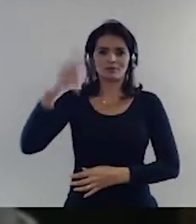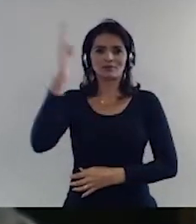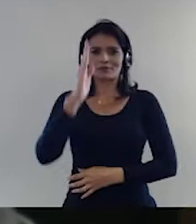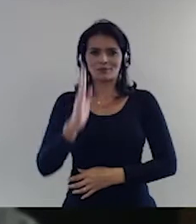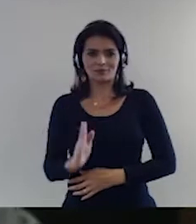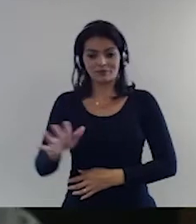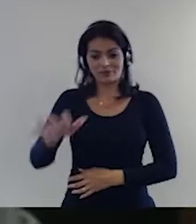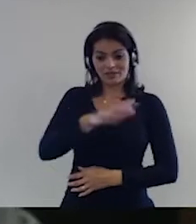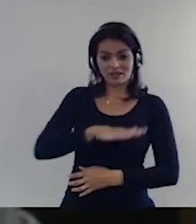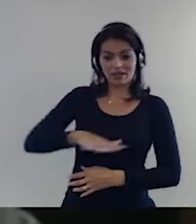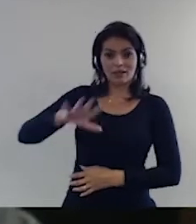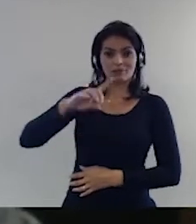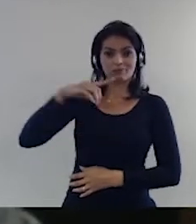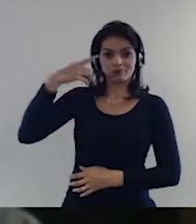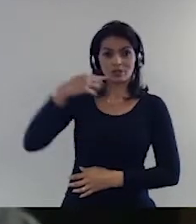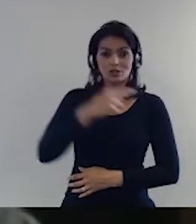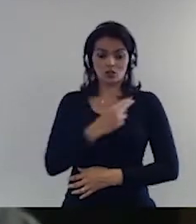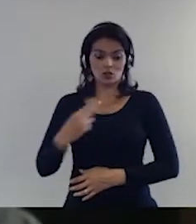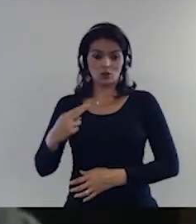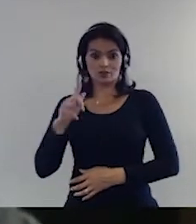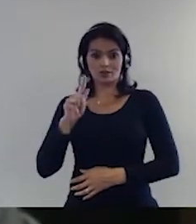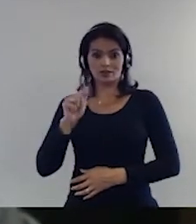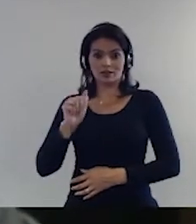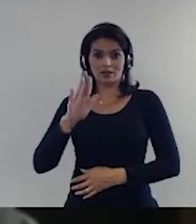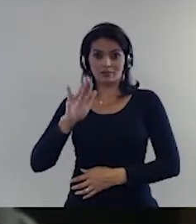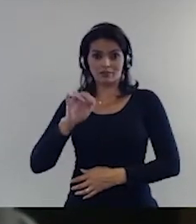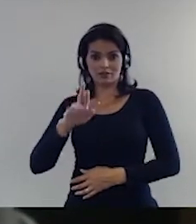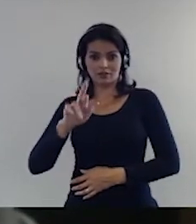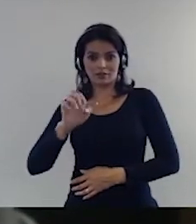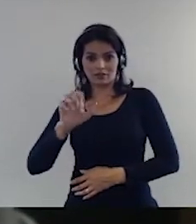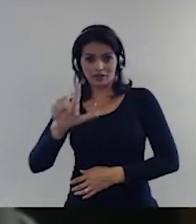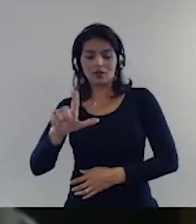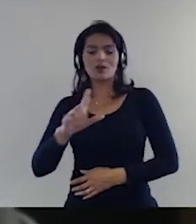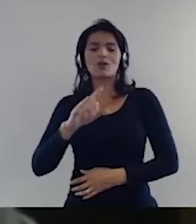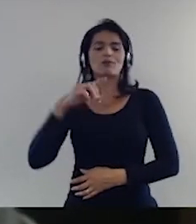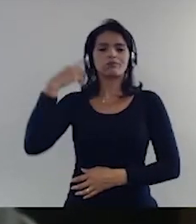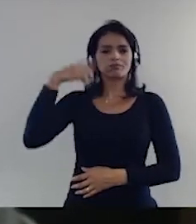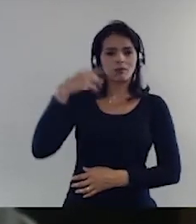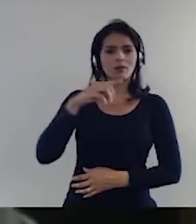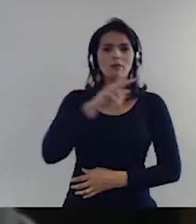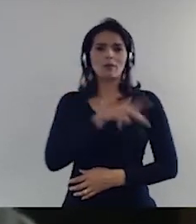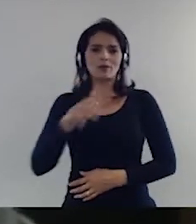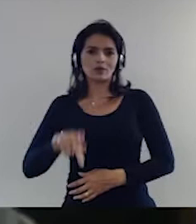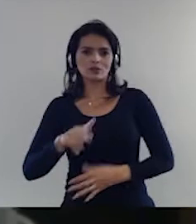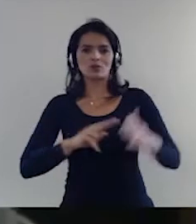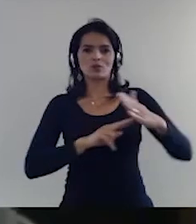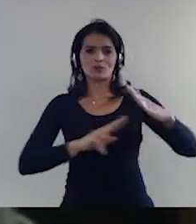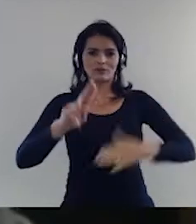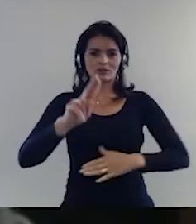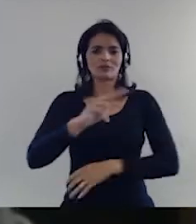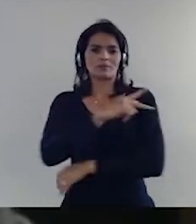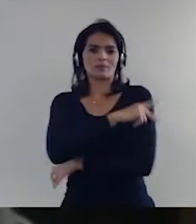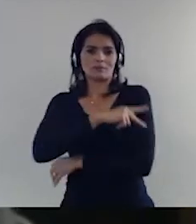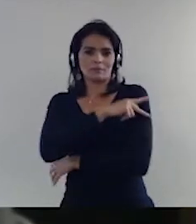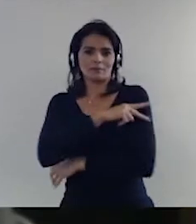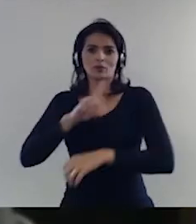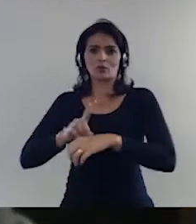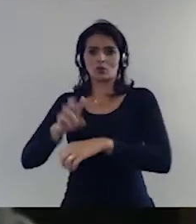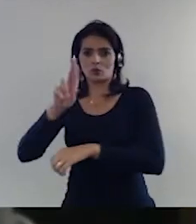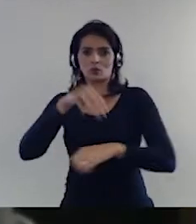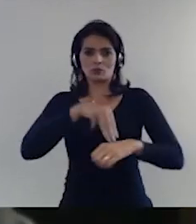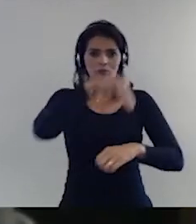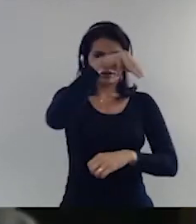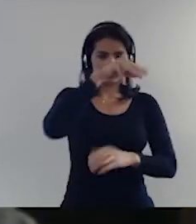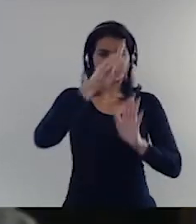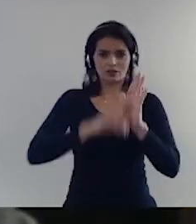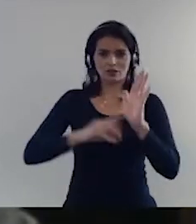todo o direito. Meu nome é Gabriel Furtado, eu sou advogado, professor adjunto da Universidade Federal do Piauí, doutor e mestre em Direito Civil pela